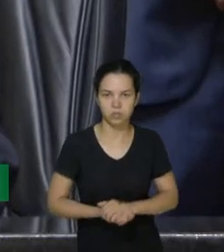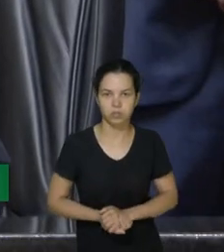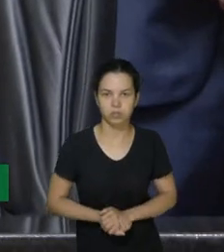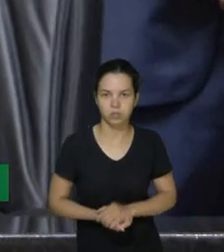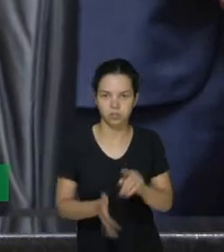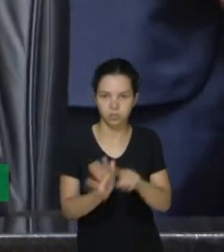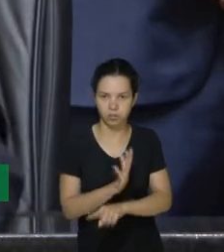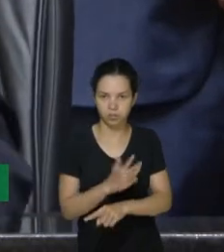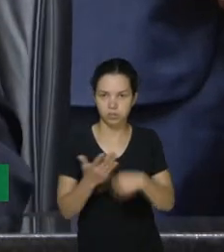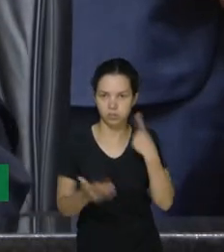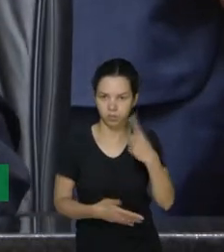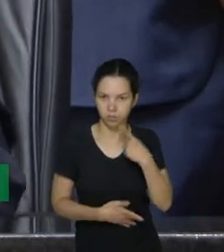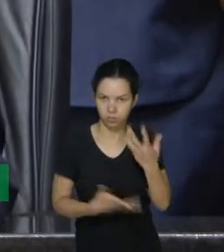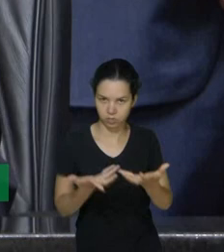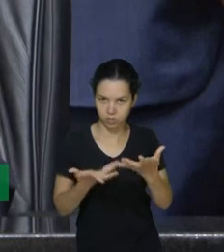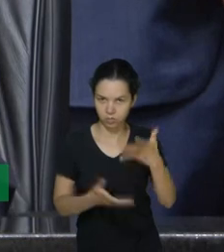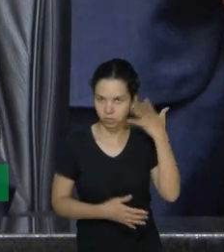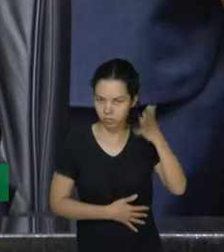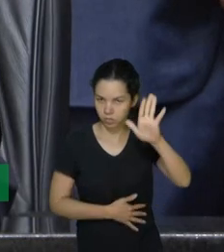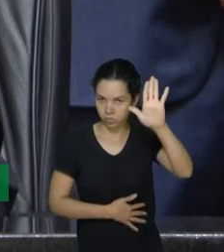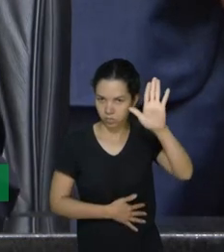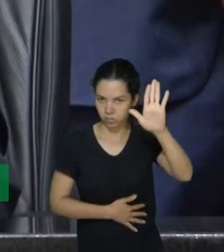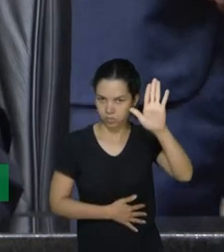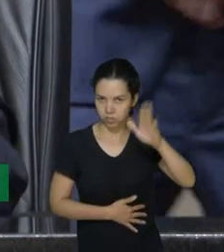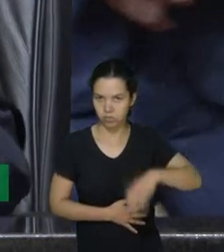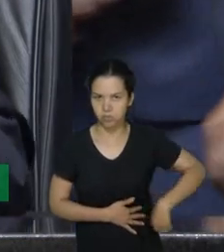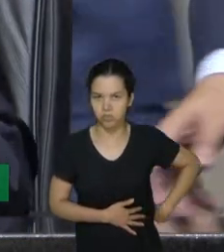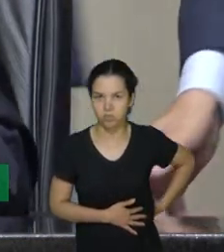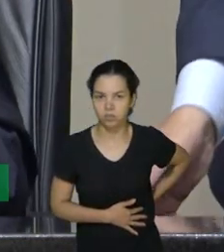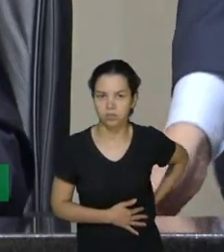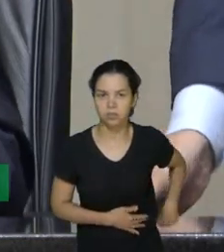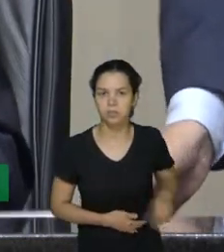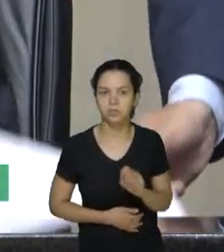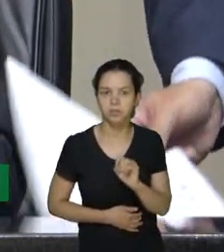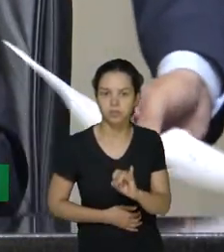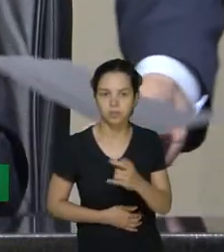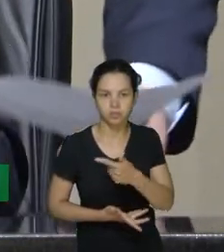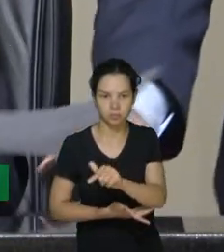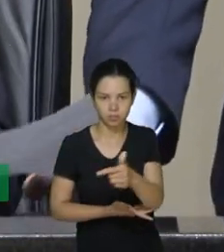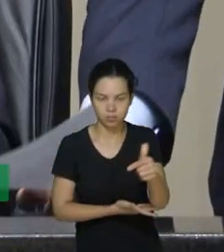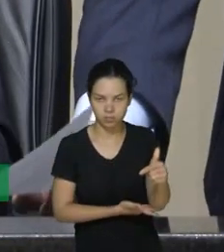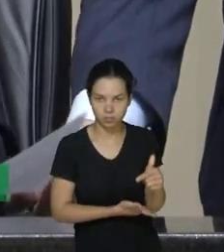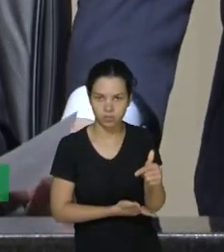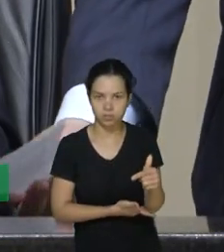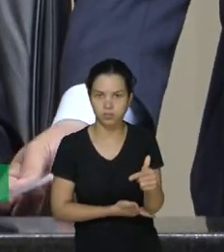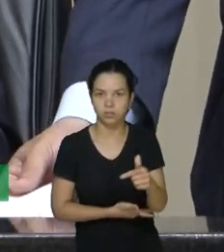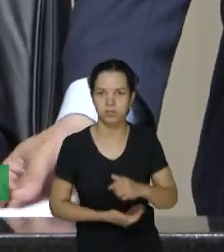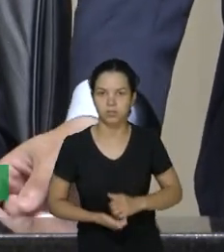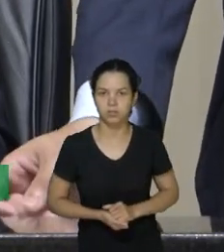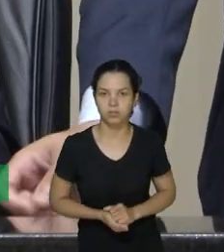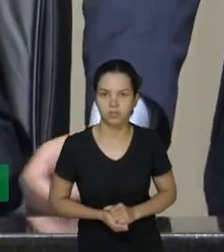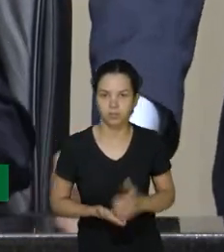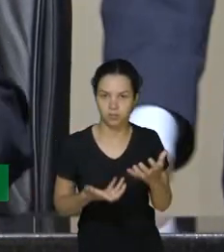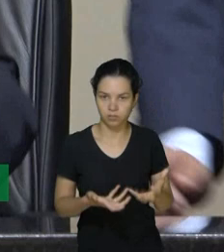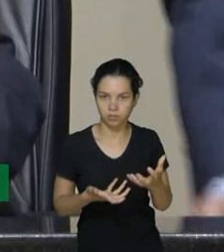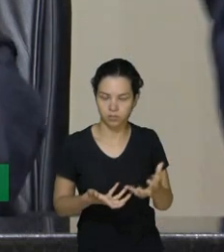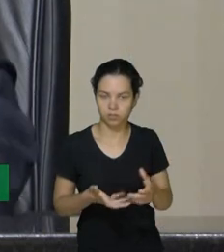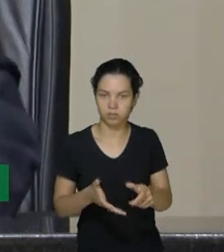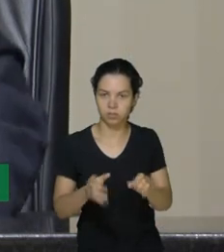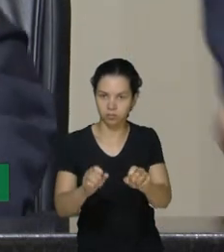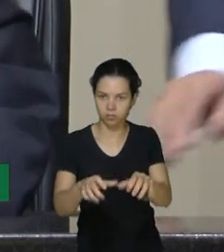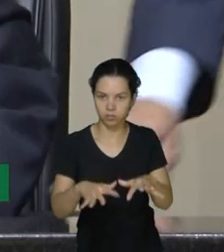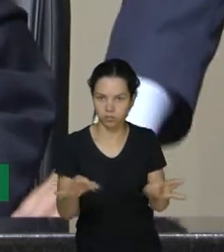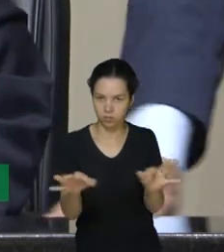deputados se algum deputado ainda quer fazer uso da palavra. Se não há mais deputados inscritos, eu quero, antes de